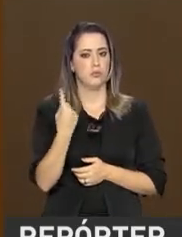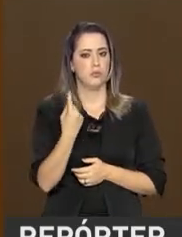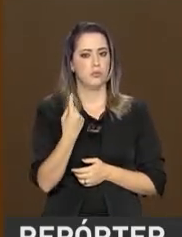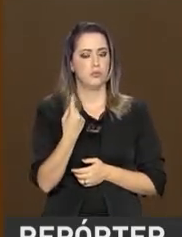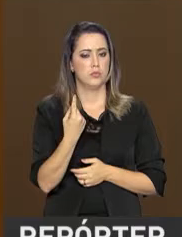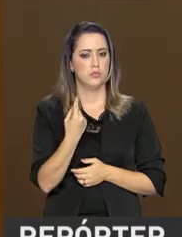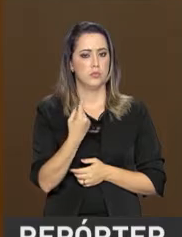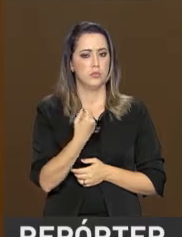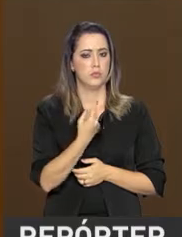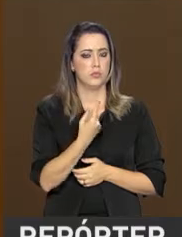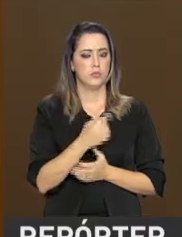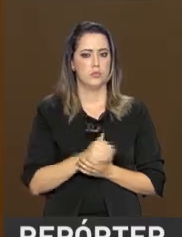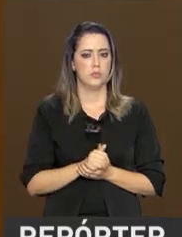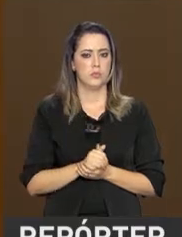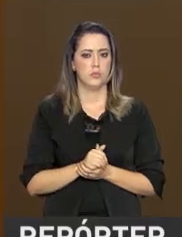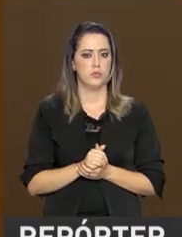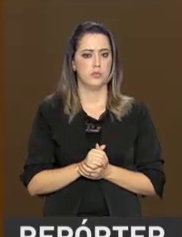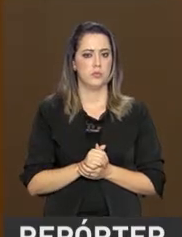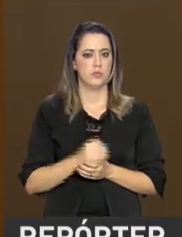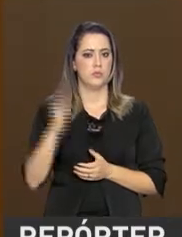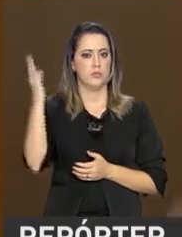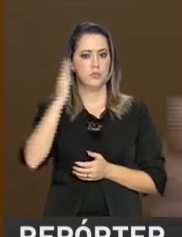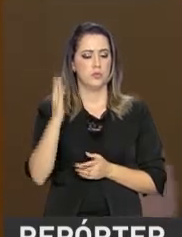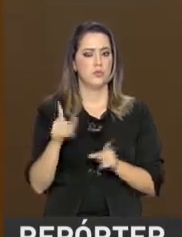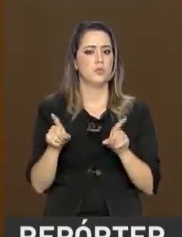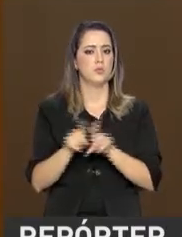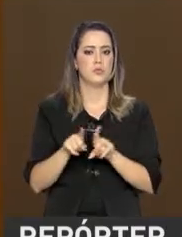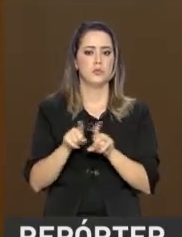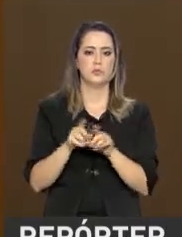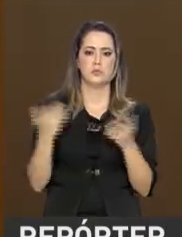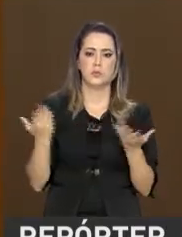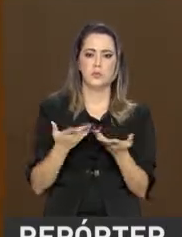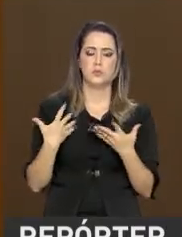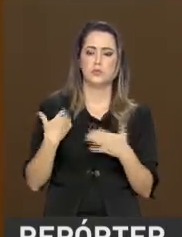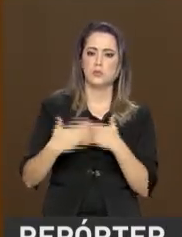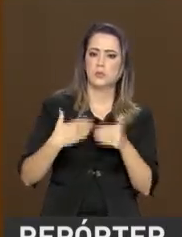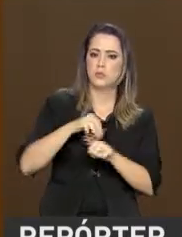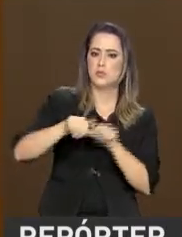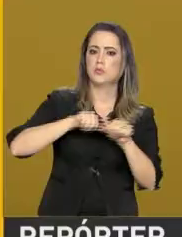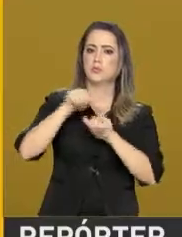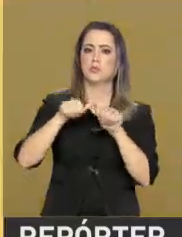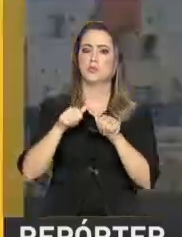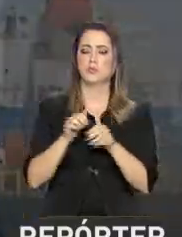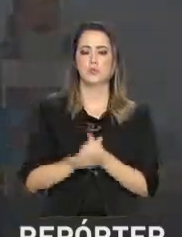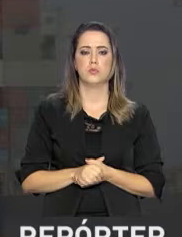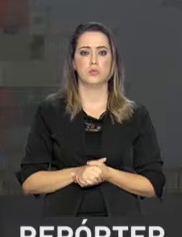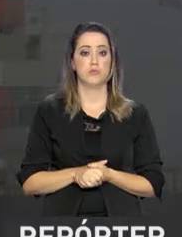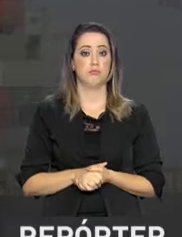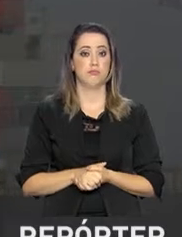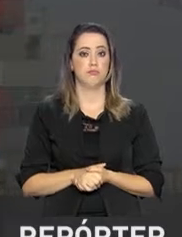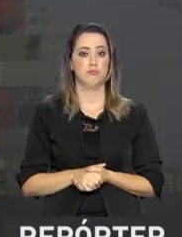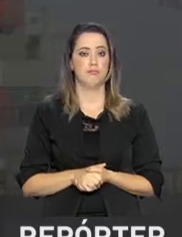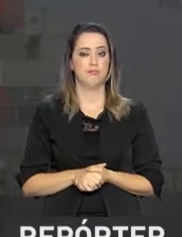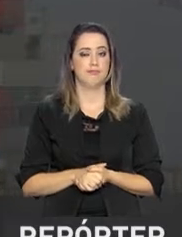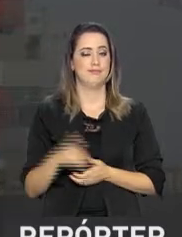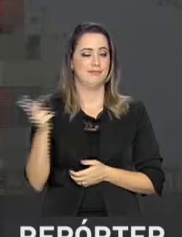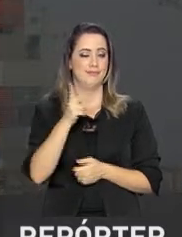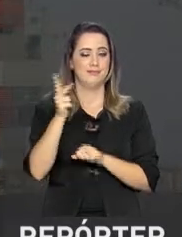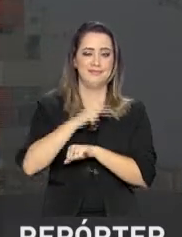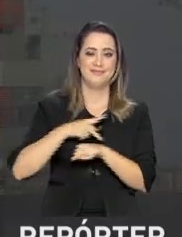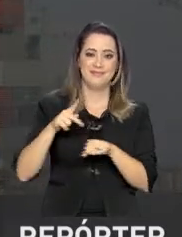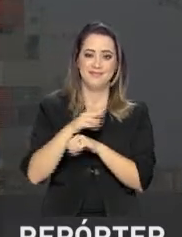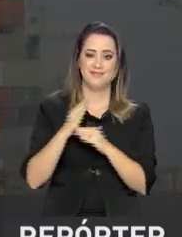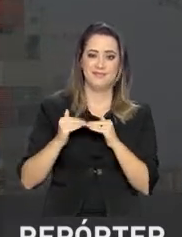tossir fomos até lá o brasil sabia e agora vamos transformar centralizada o intercâmbio comercial entre os países